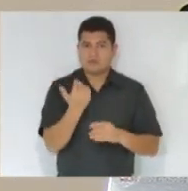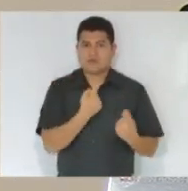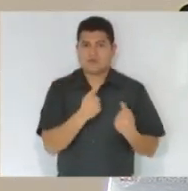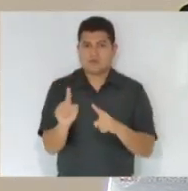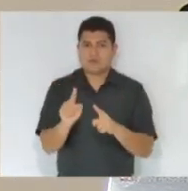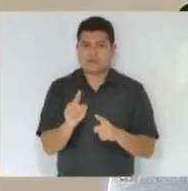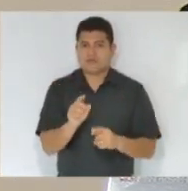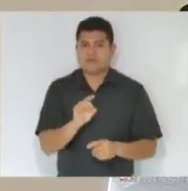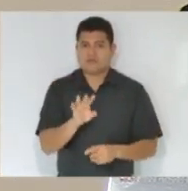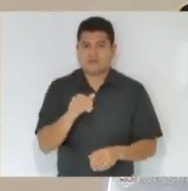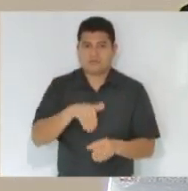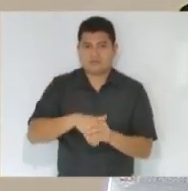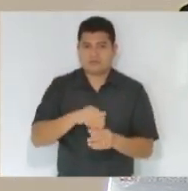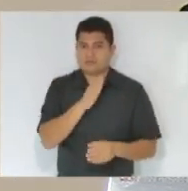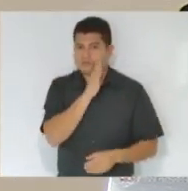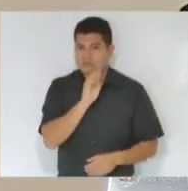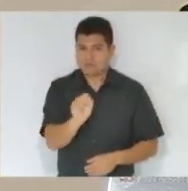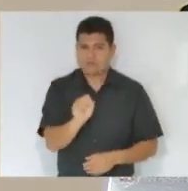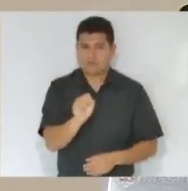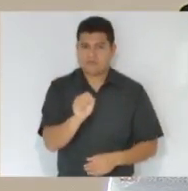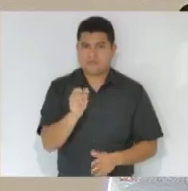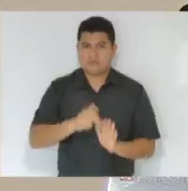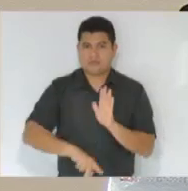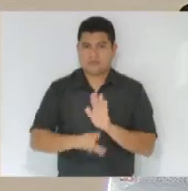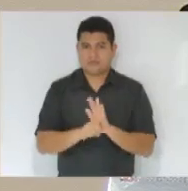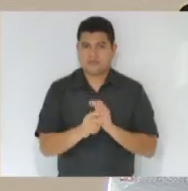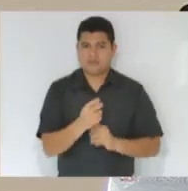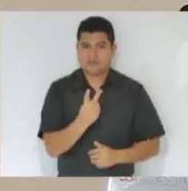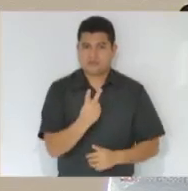Bruno, o projeto de lei número